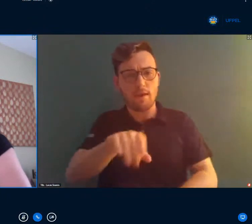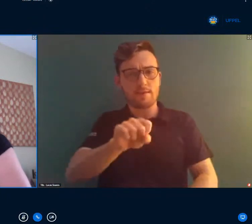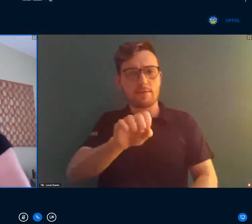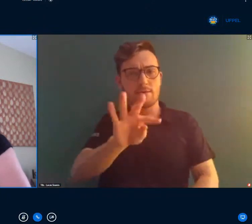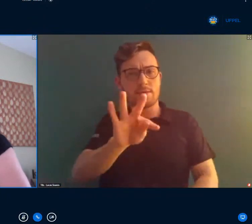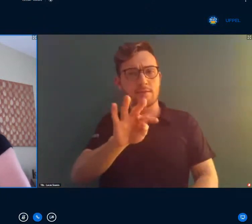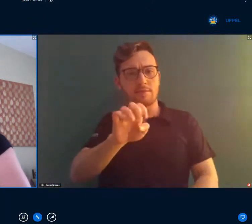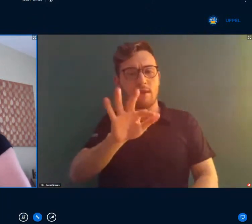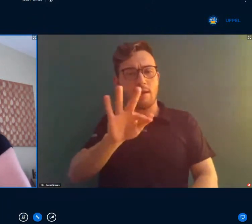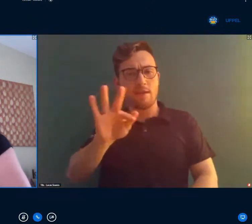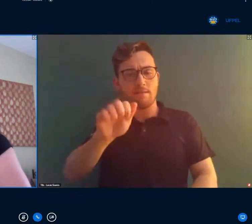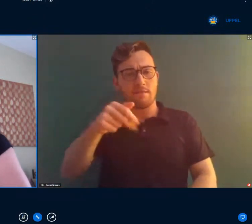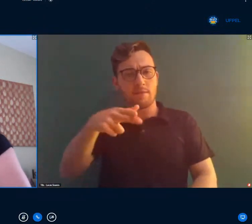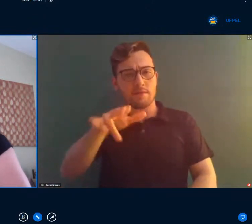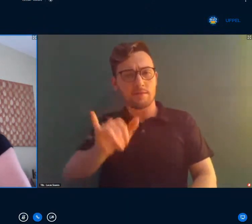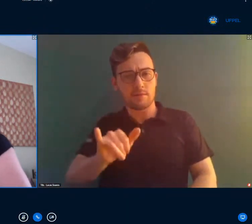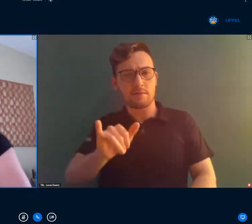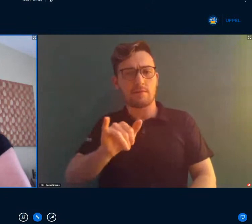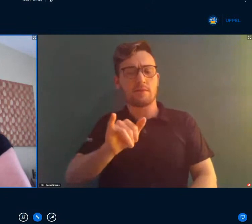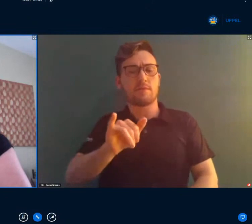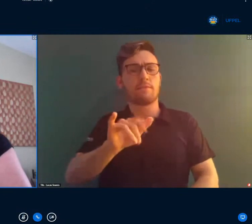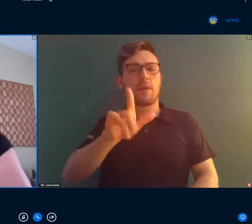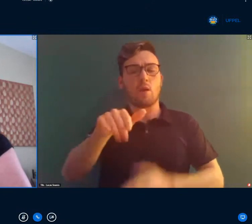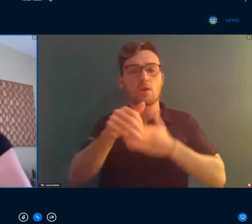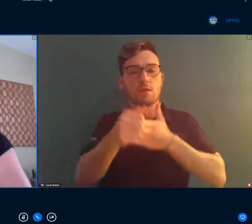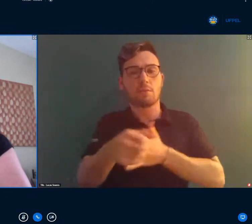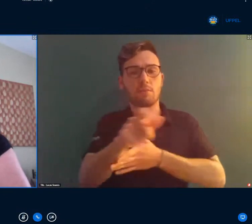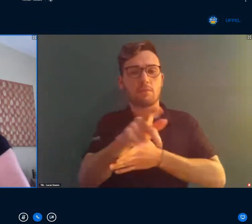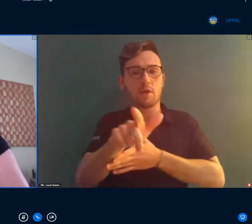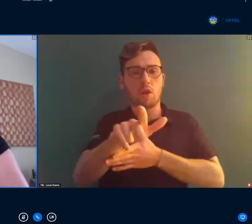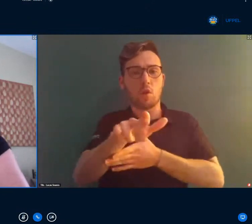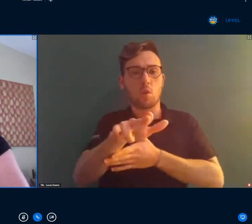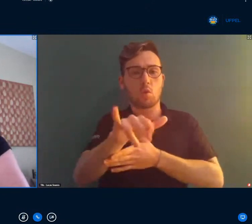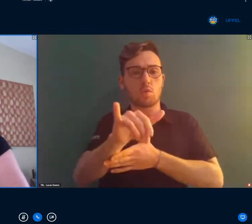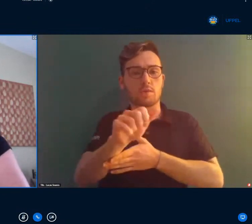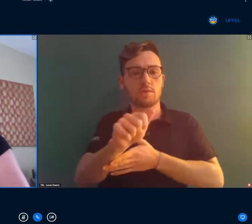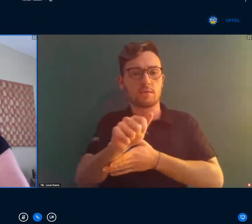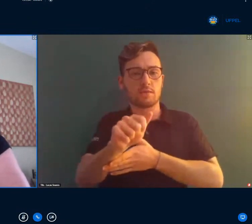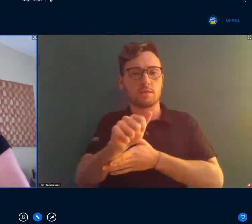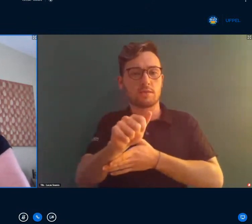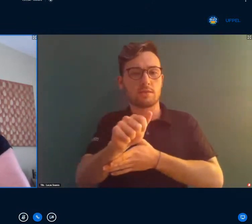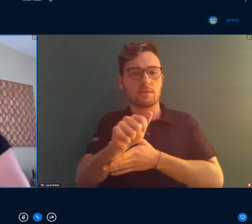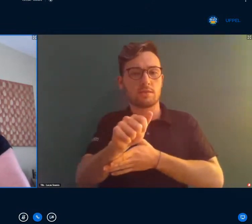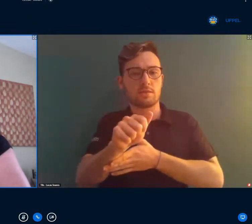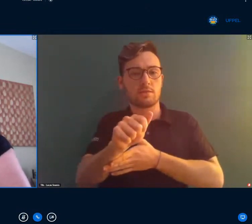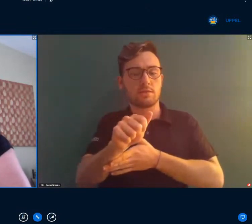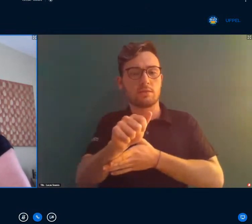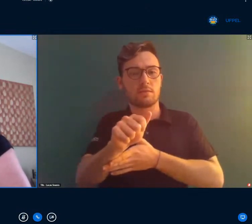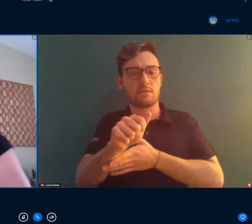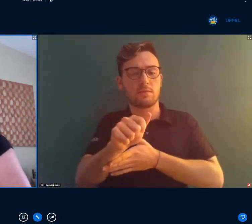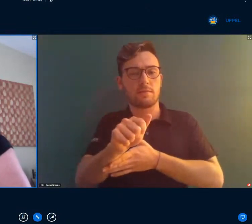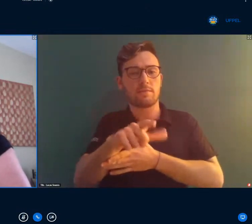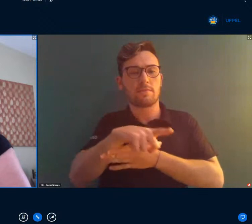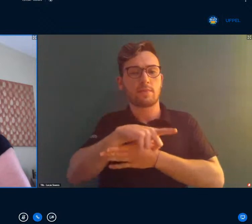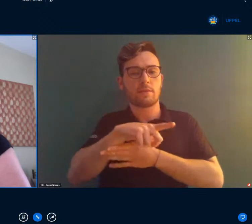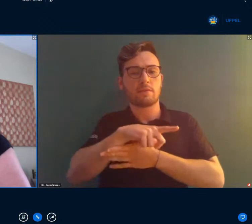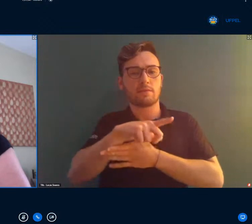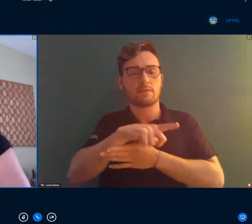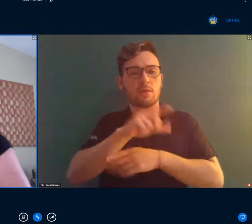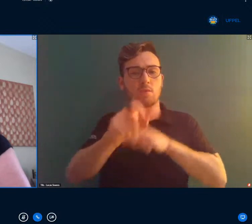Stephanie Kloloff, orientada pela professora Lúcia Bergamaschi Costa Weimer, Sete Artes que Curam,